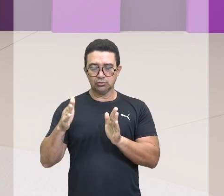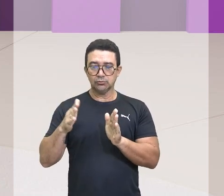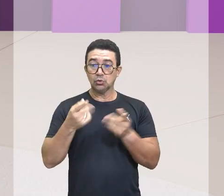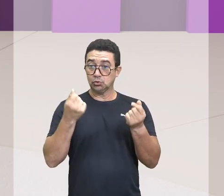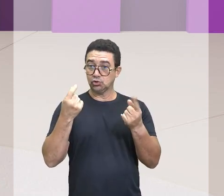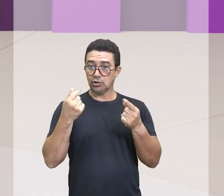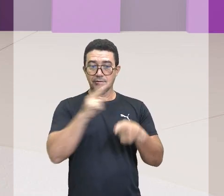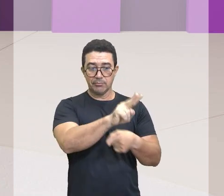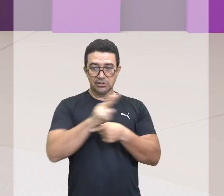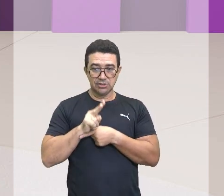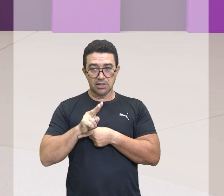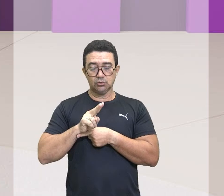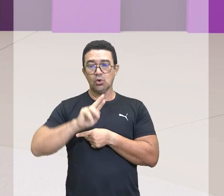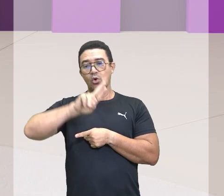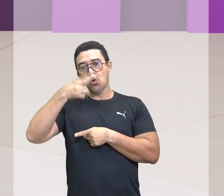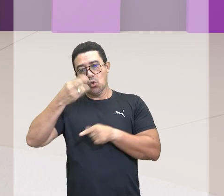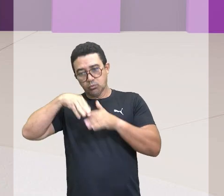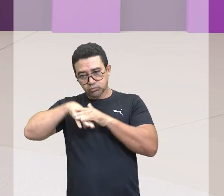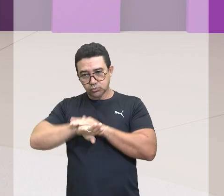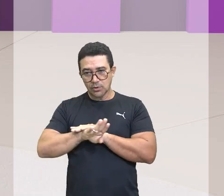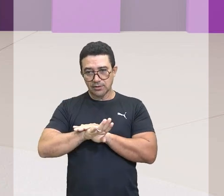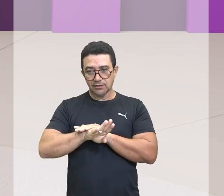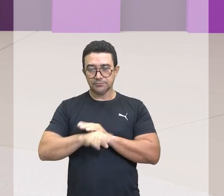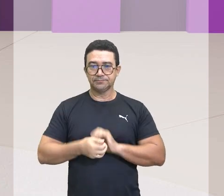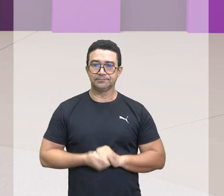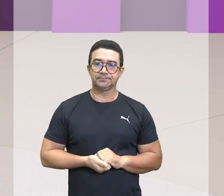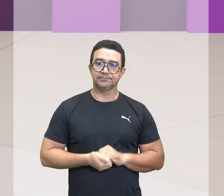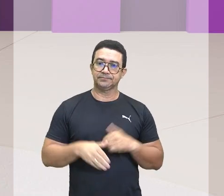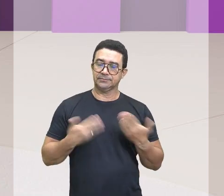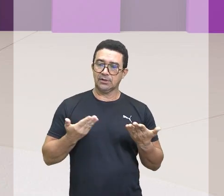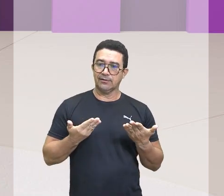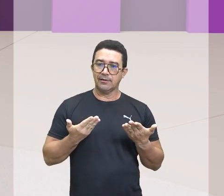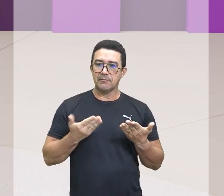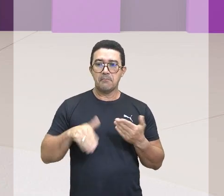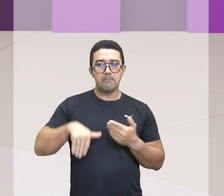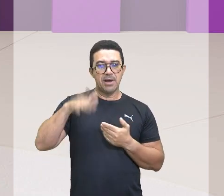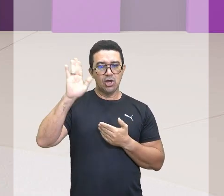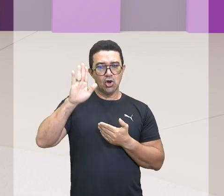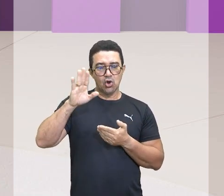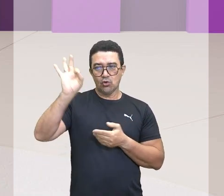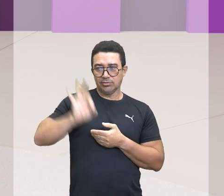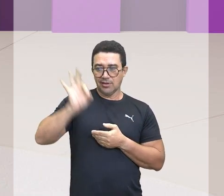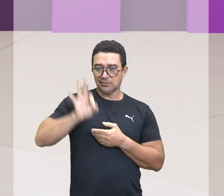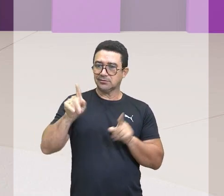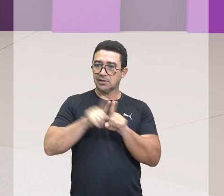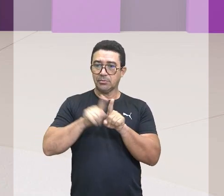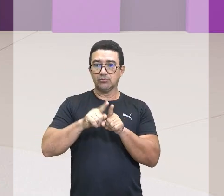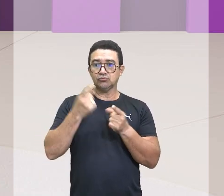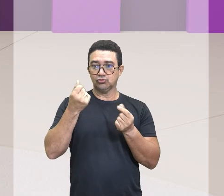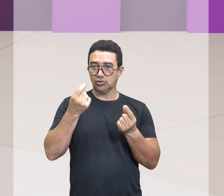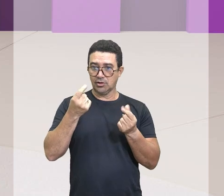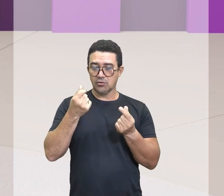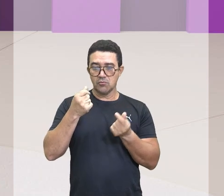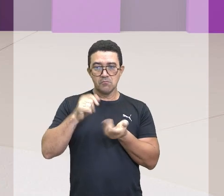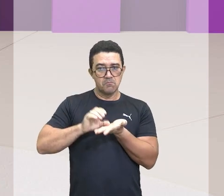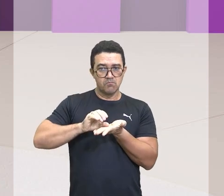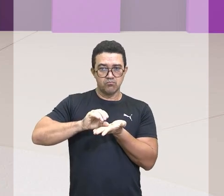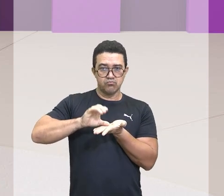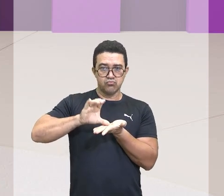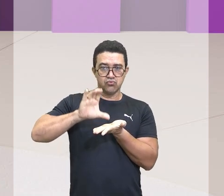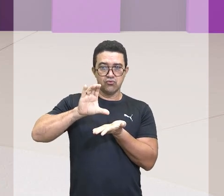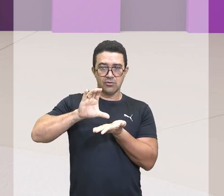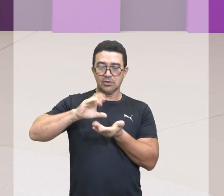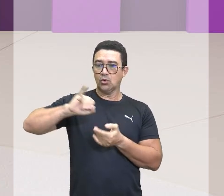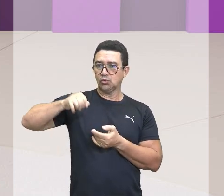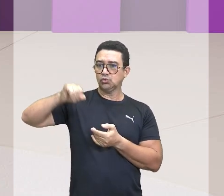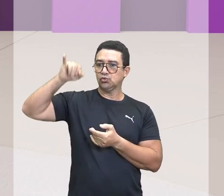ou aplicado. Então, quanto maior a taxa e o tempo, maior será esse valor, ou seja, os juros